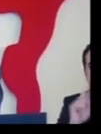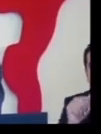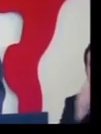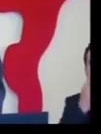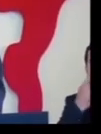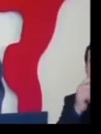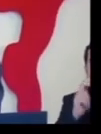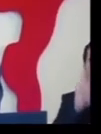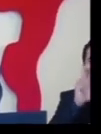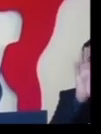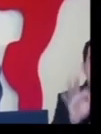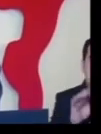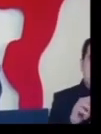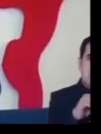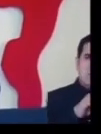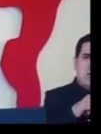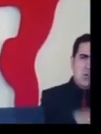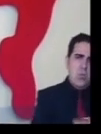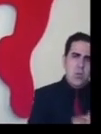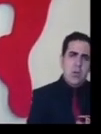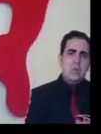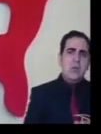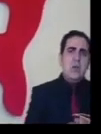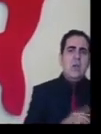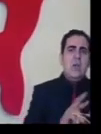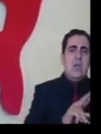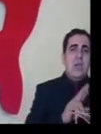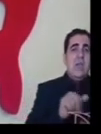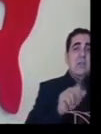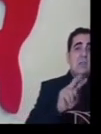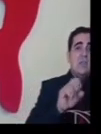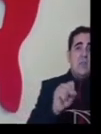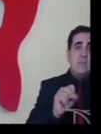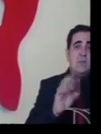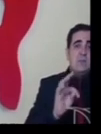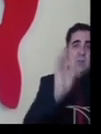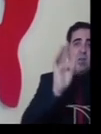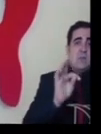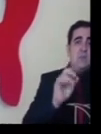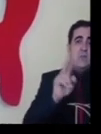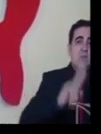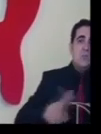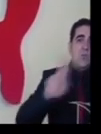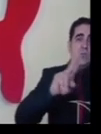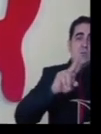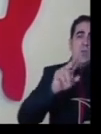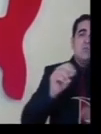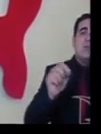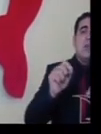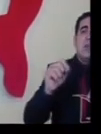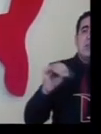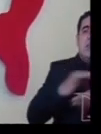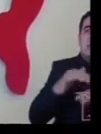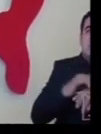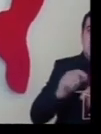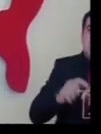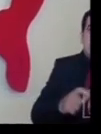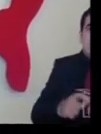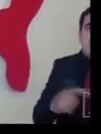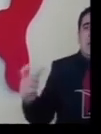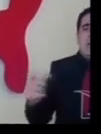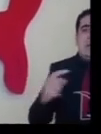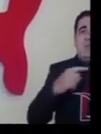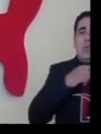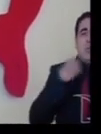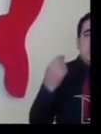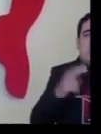que diz que a reserva técnica de 5% das doses de vacina devem ser usadas nas cidades de maior